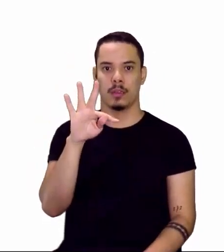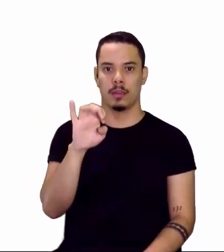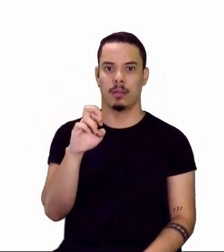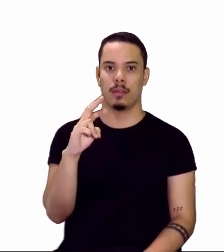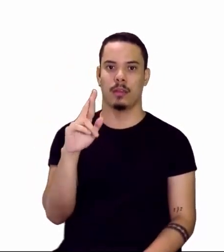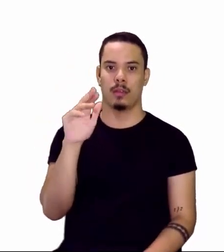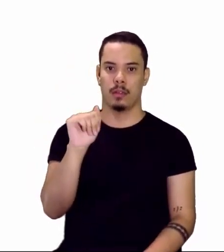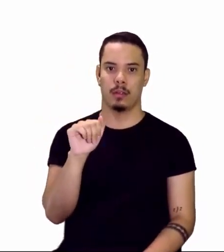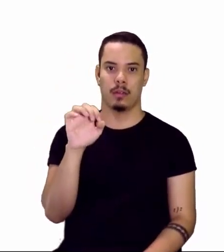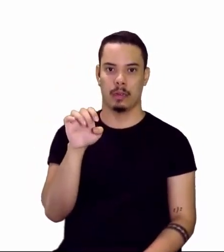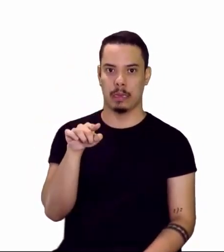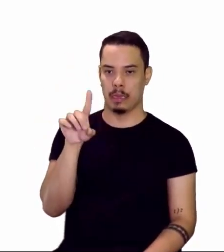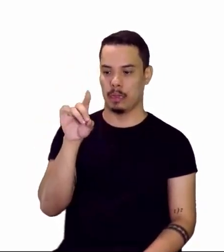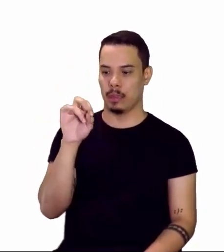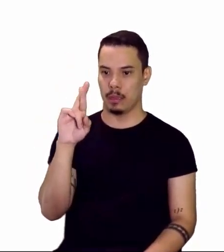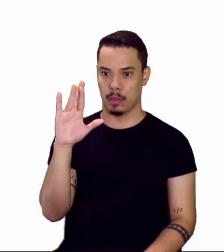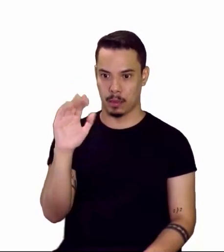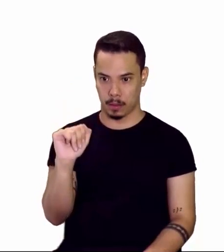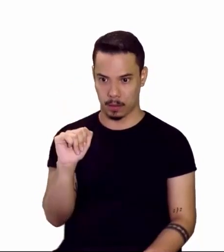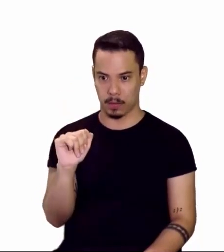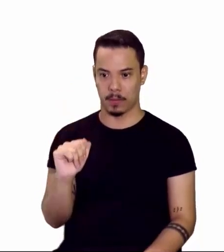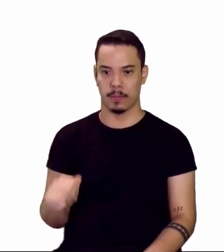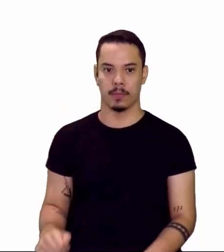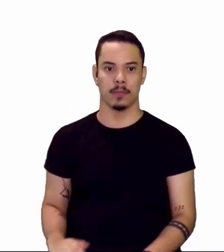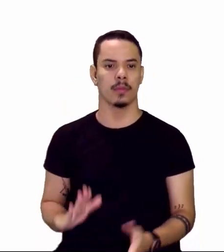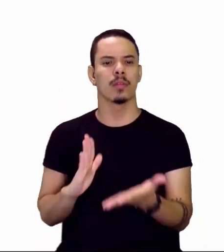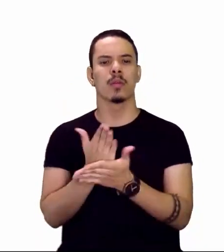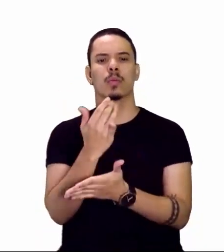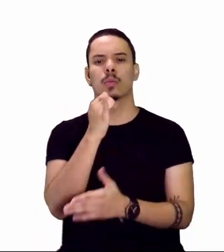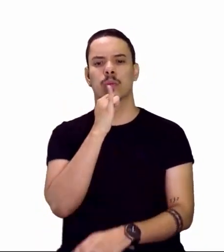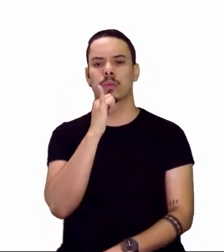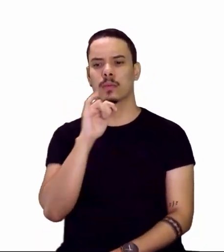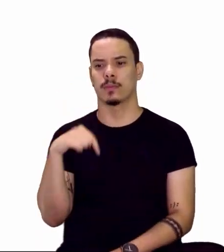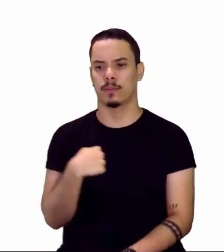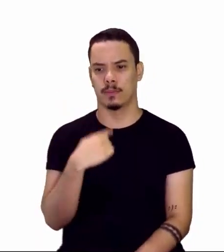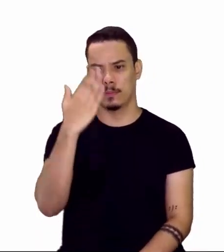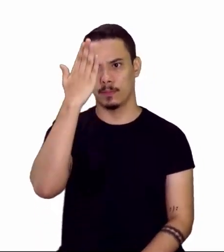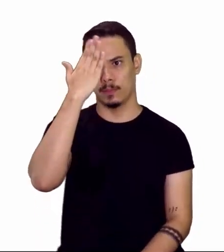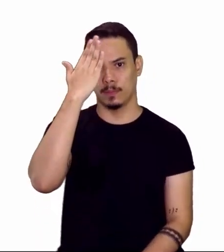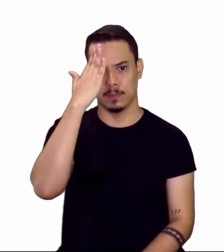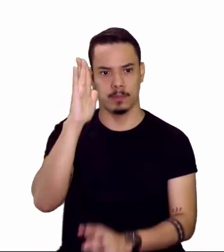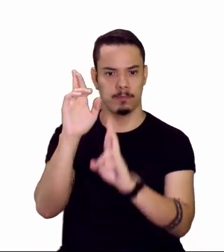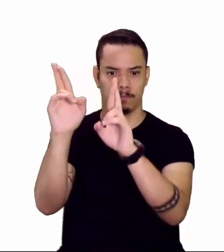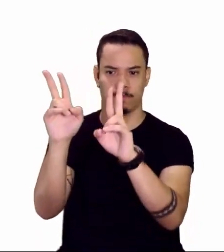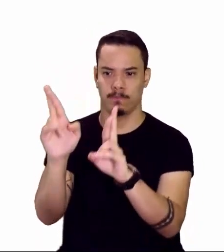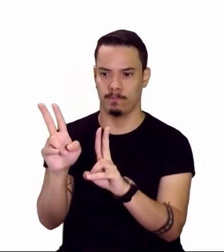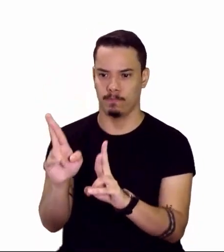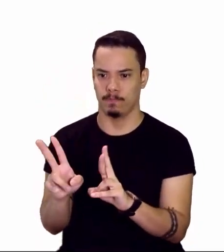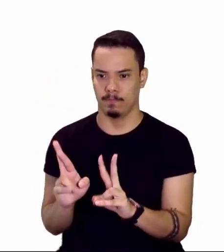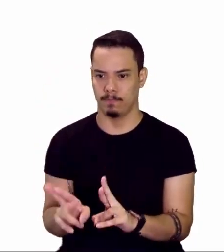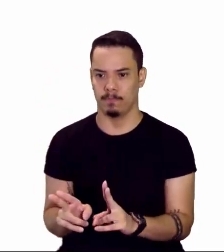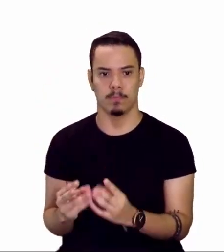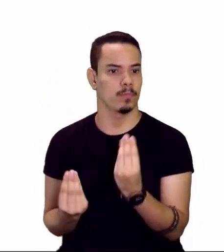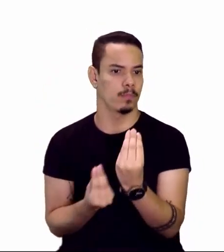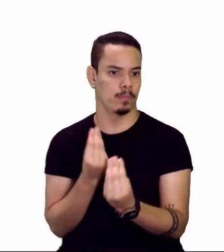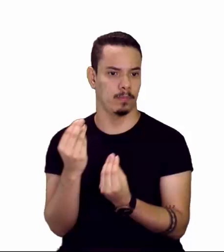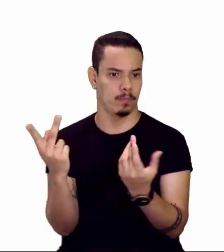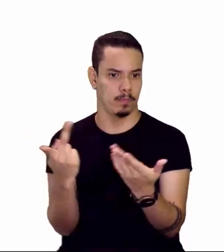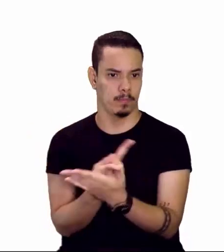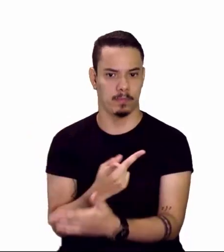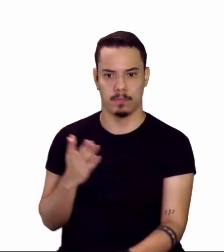tetraédrica. Alguns exemplos aqui, para que a gente possa diferenciar dos